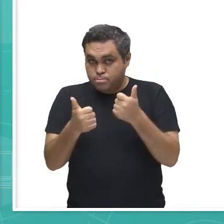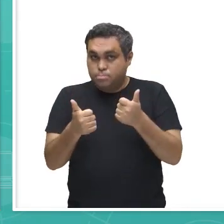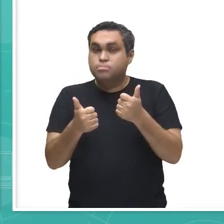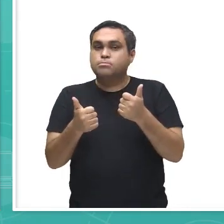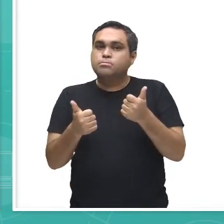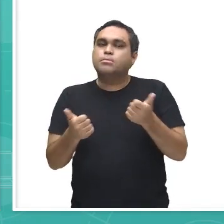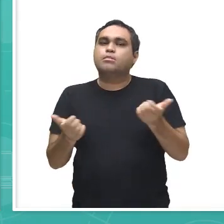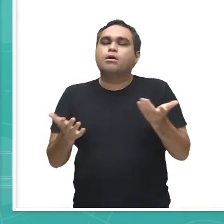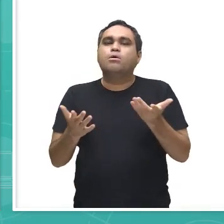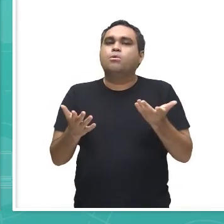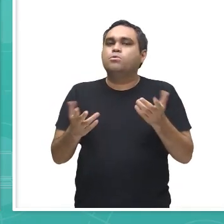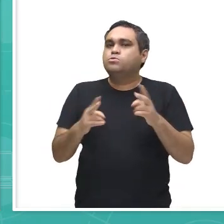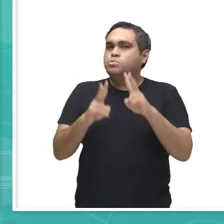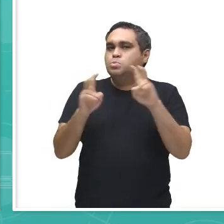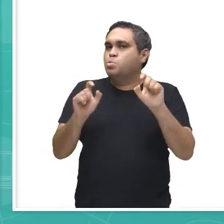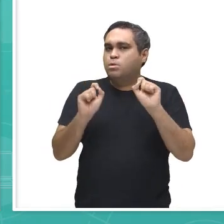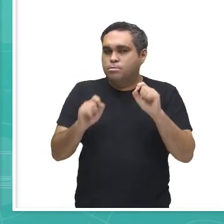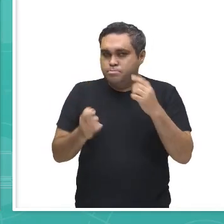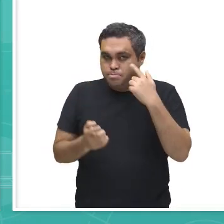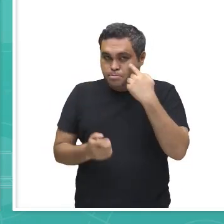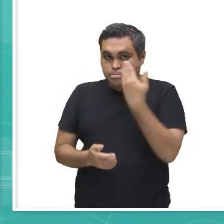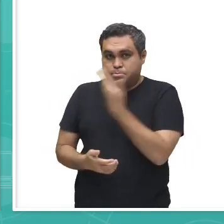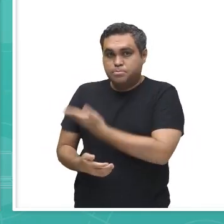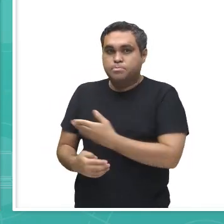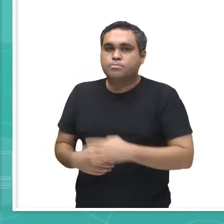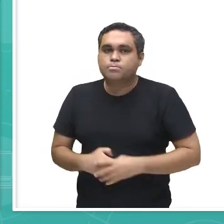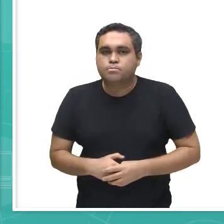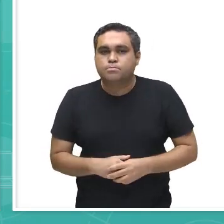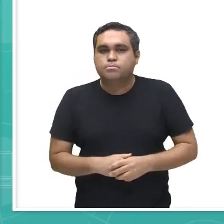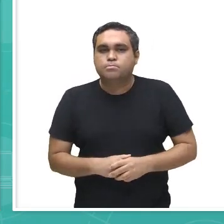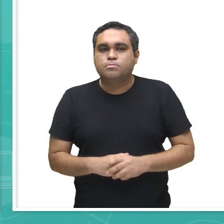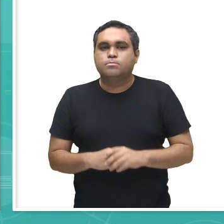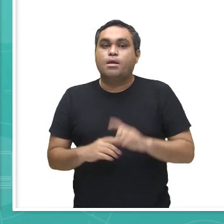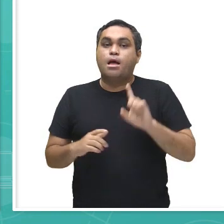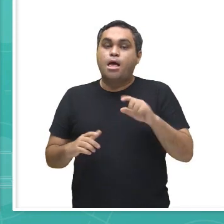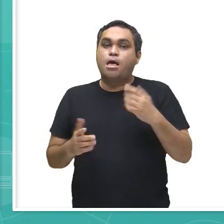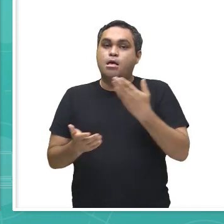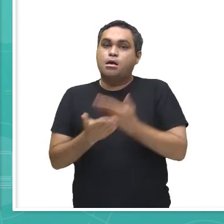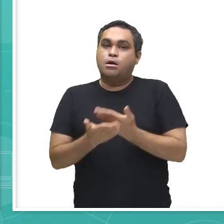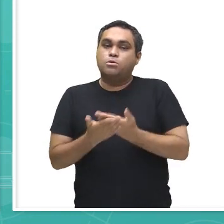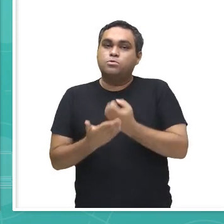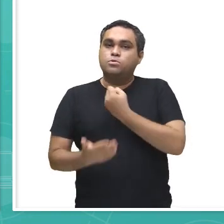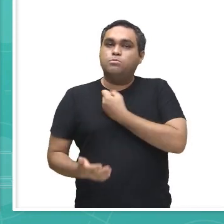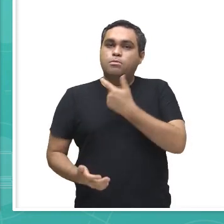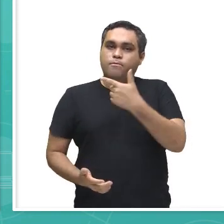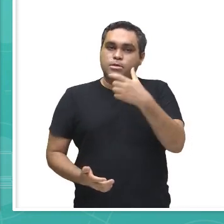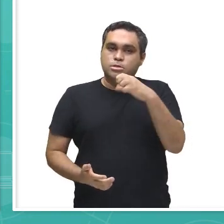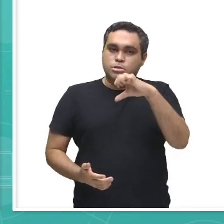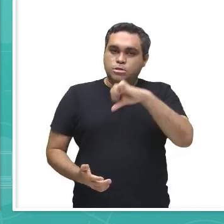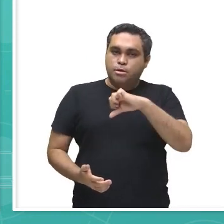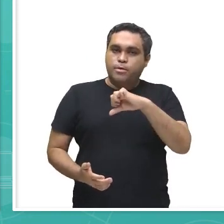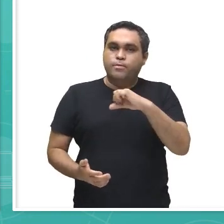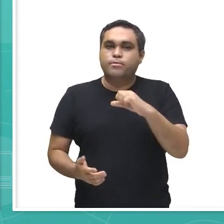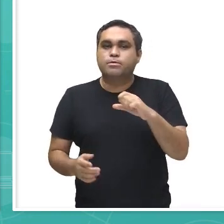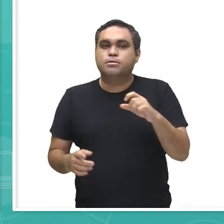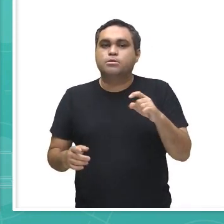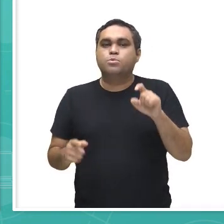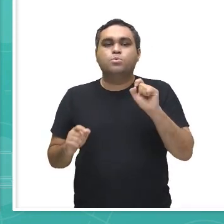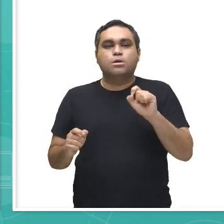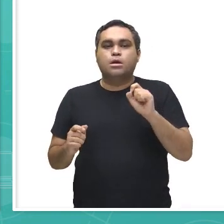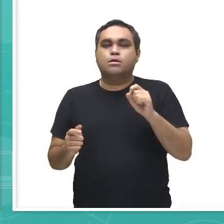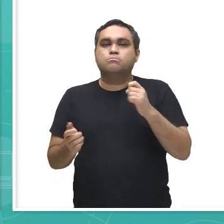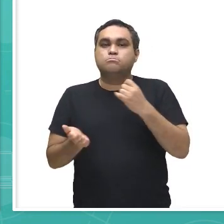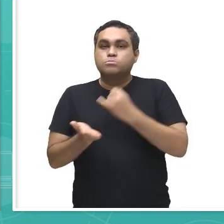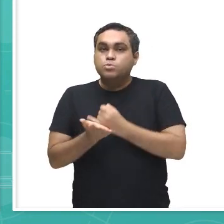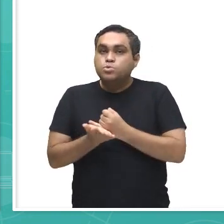observar o conteúdo de hoje. Olha só. Hoje é a nossa aula 29 de ciências e vamos falar sobre a introdução